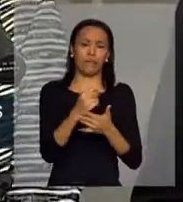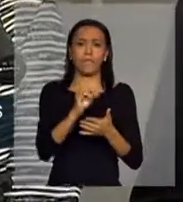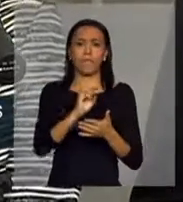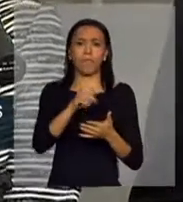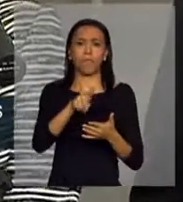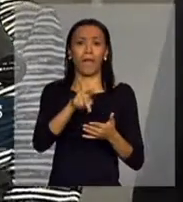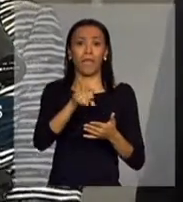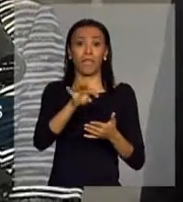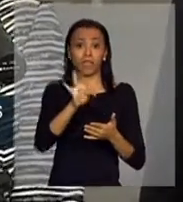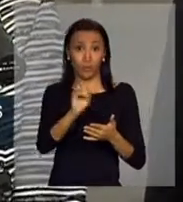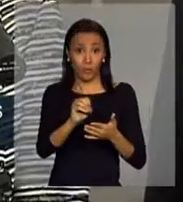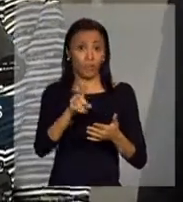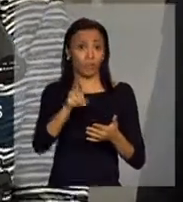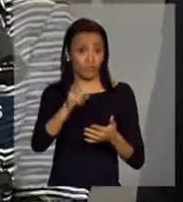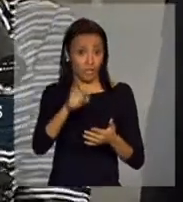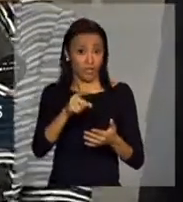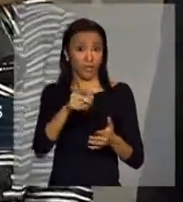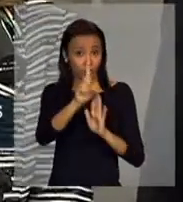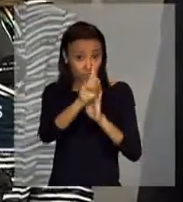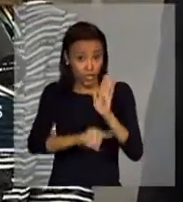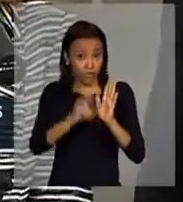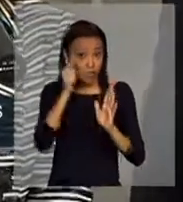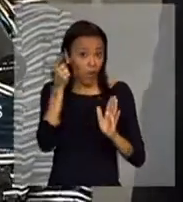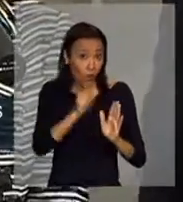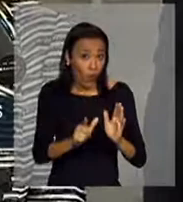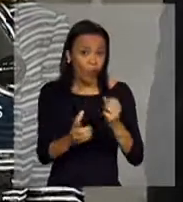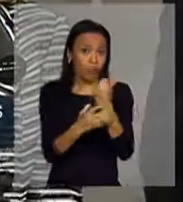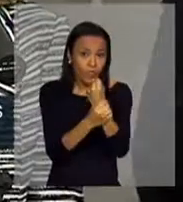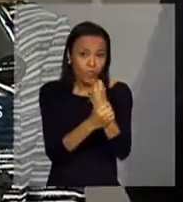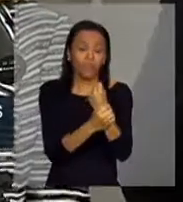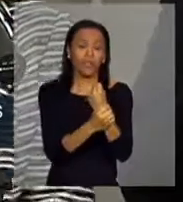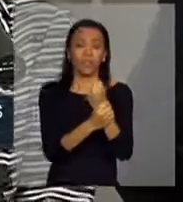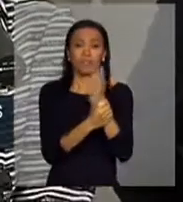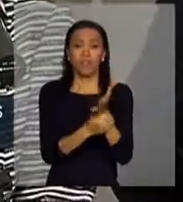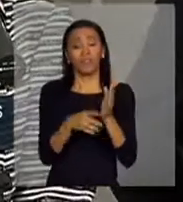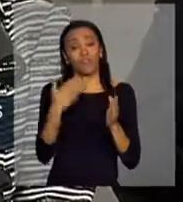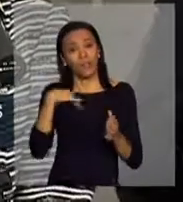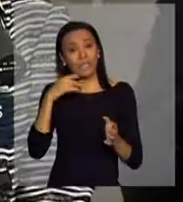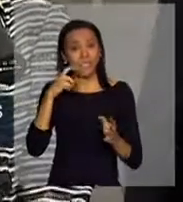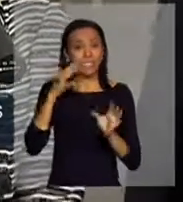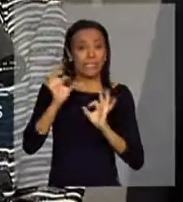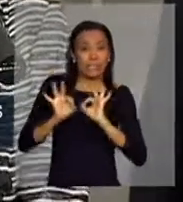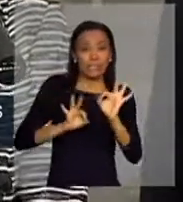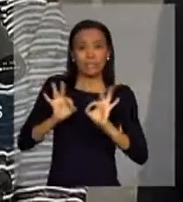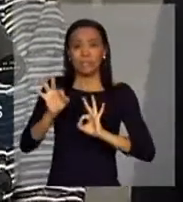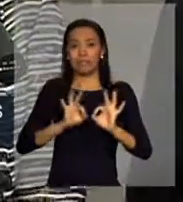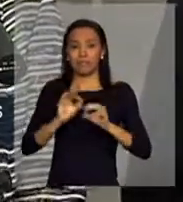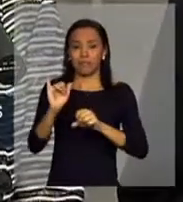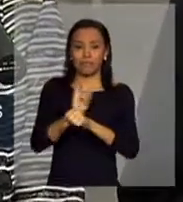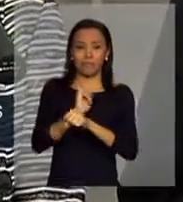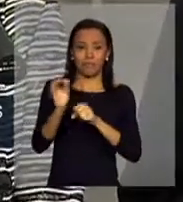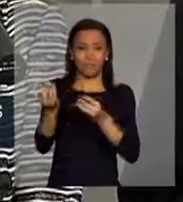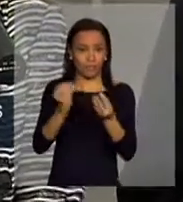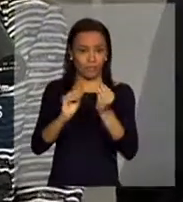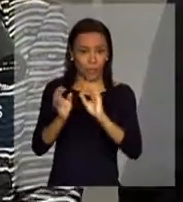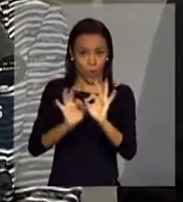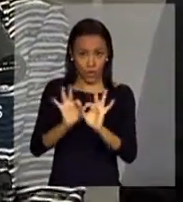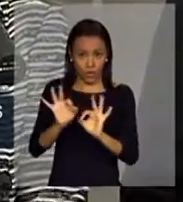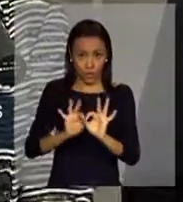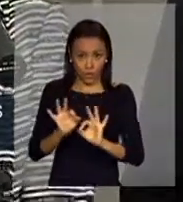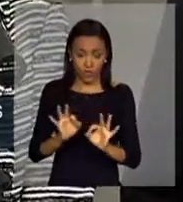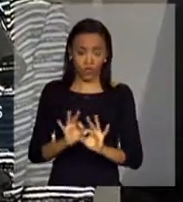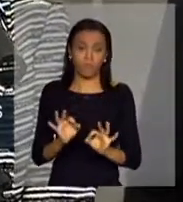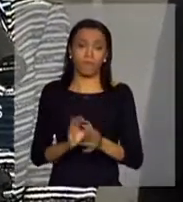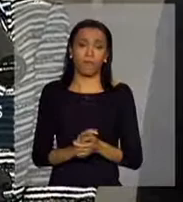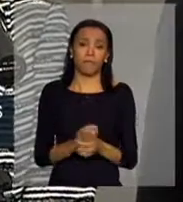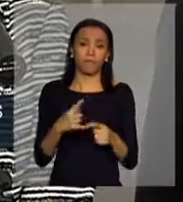direitos reconhecidos e, portanto, temos que ter receita para cobrir as despesas que vão gerar